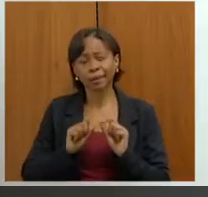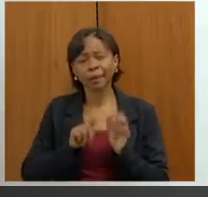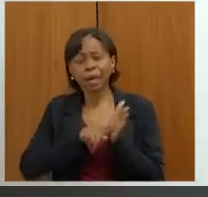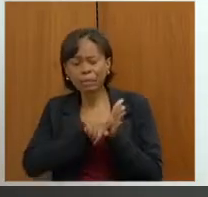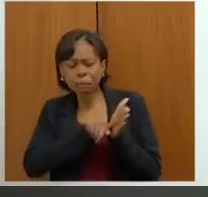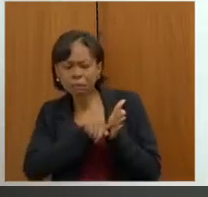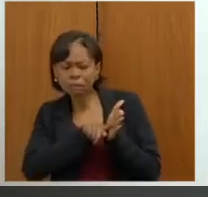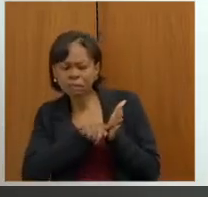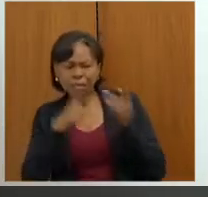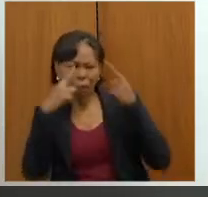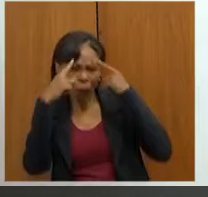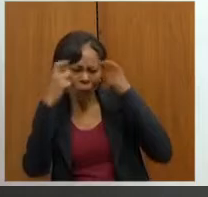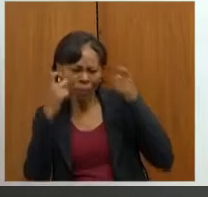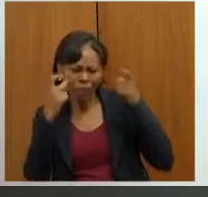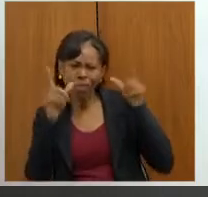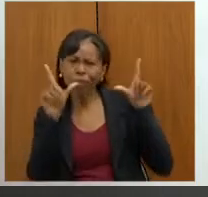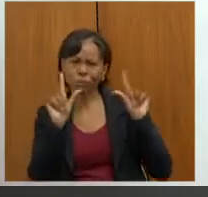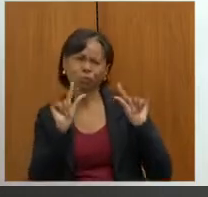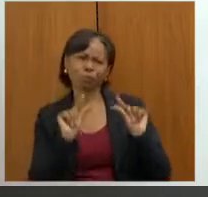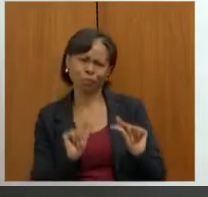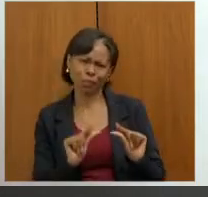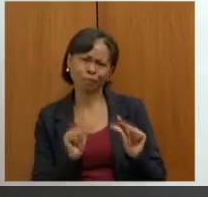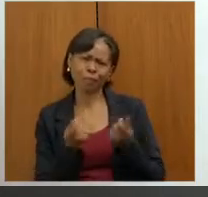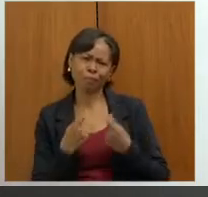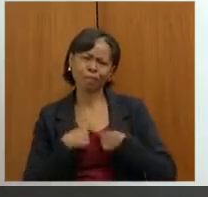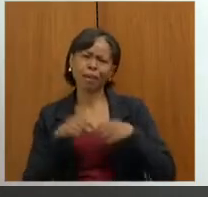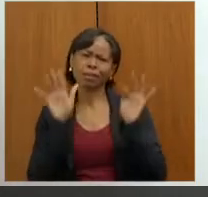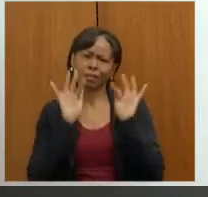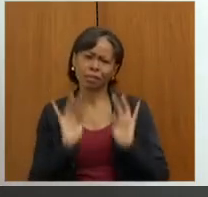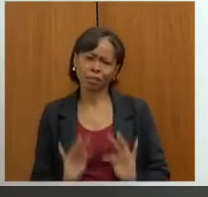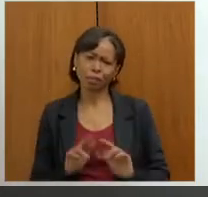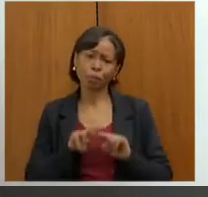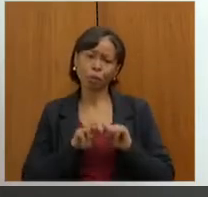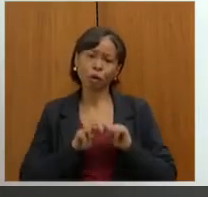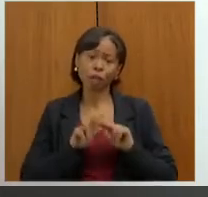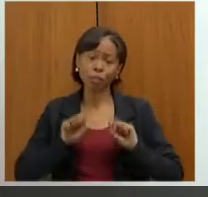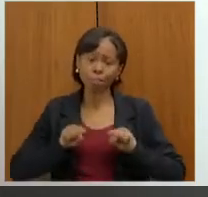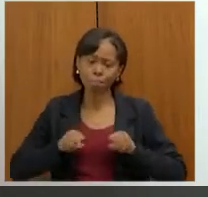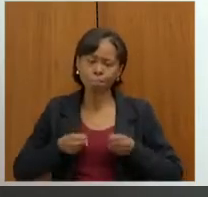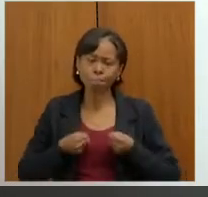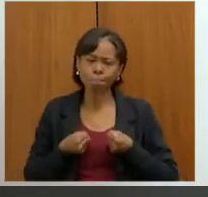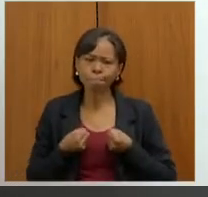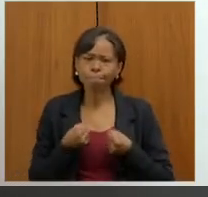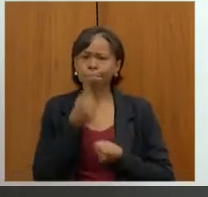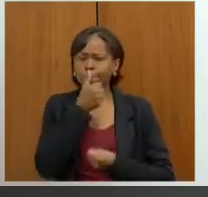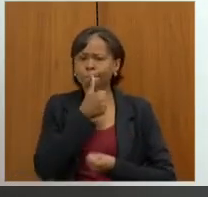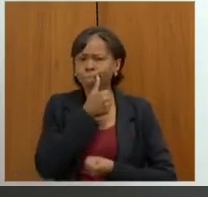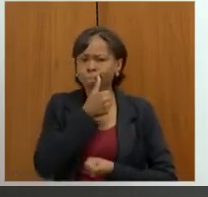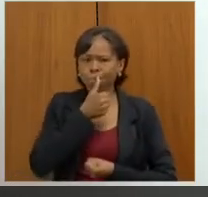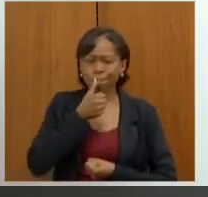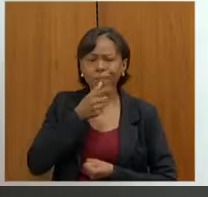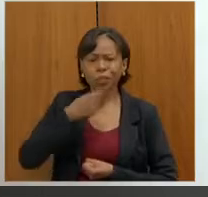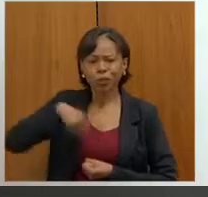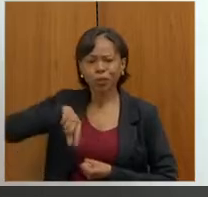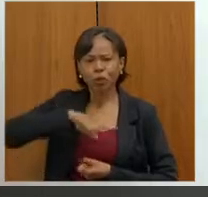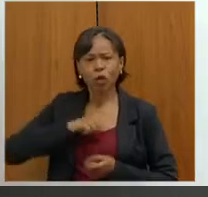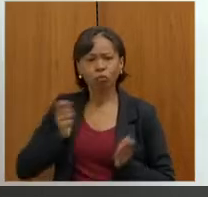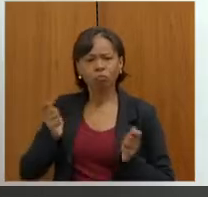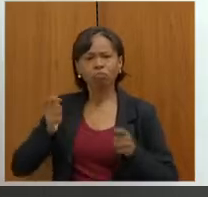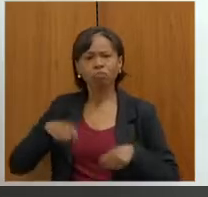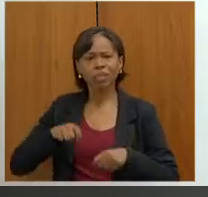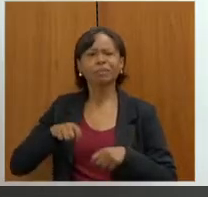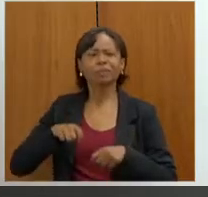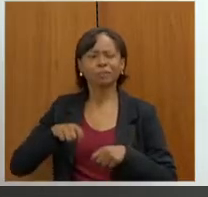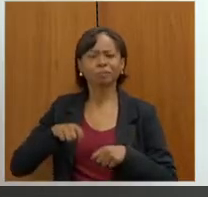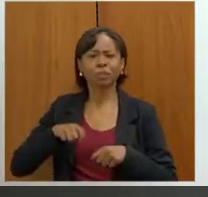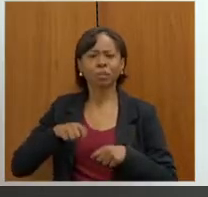deixam mais felizes pelo nosso povo para o nosso trabalho pela nossa dedicação e a gente consiga um dia de fato uma sociedade onde o machismo o